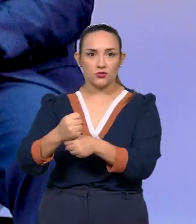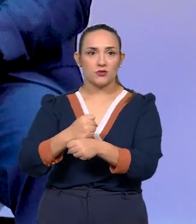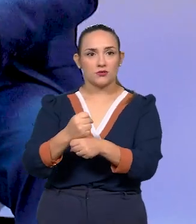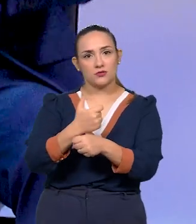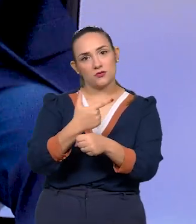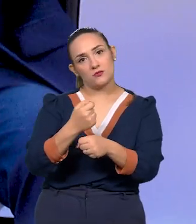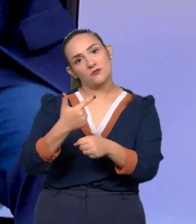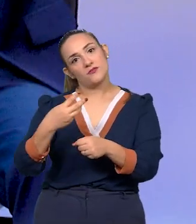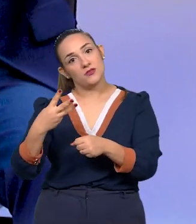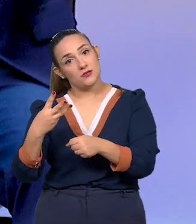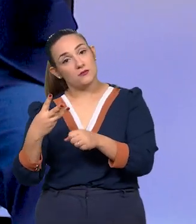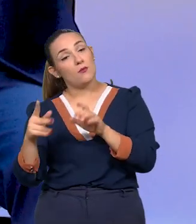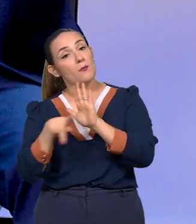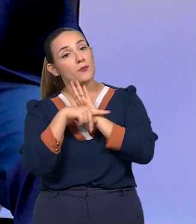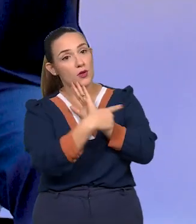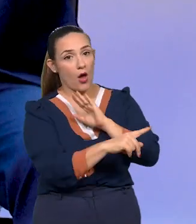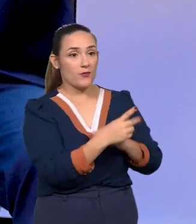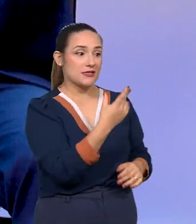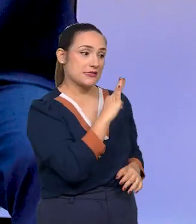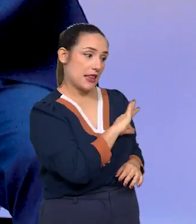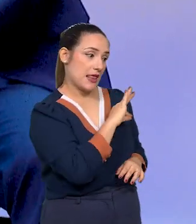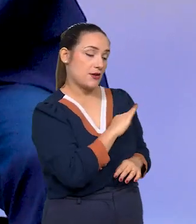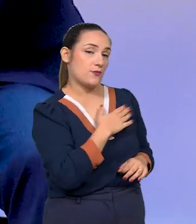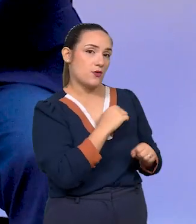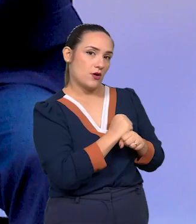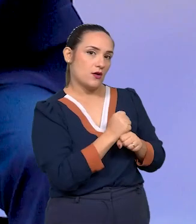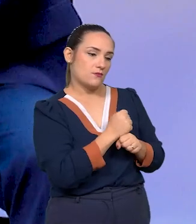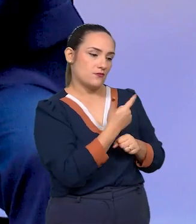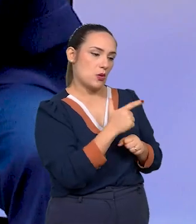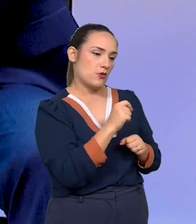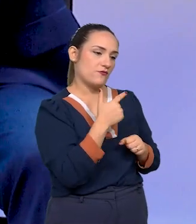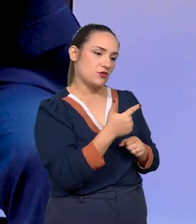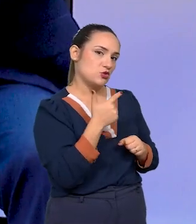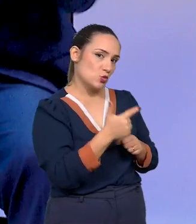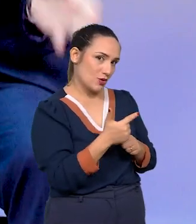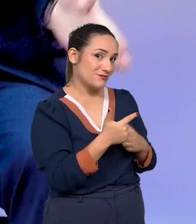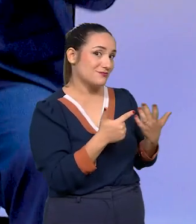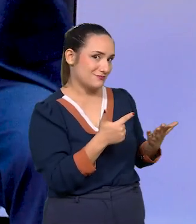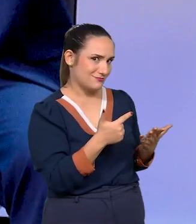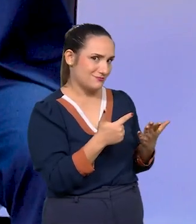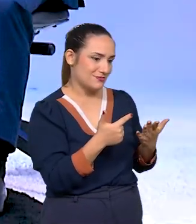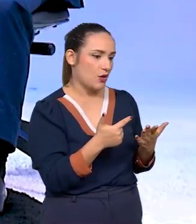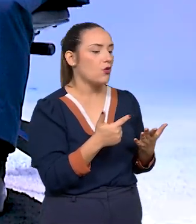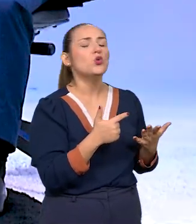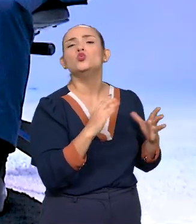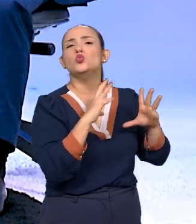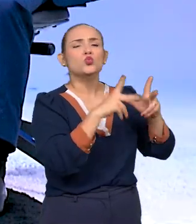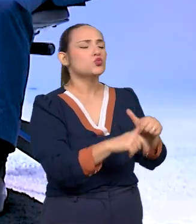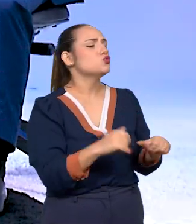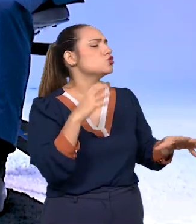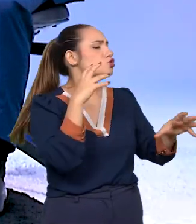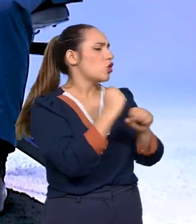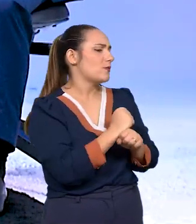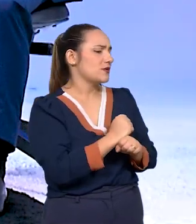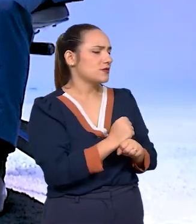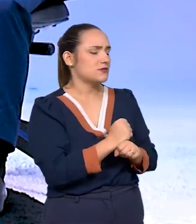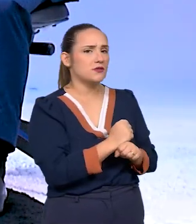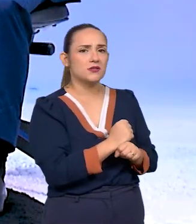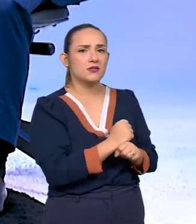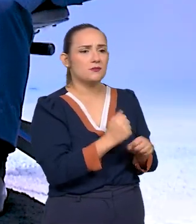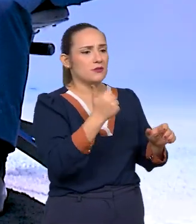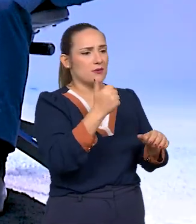2023 referente à renda que eu recebi no ano calendário de 2022. Ou seja, eu tenho que pegar o que eu ganhei no dia 1º de